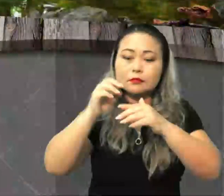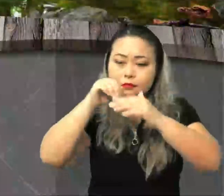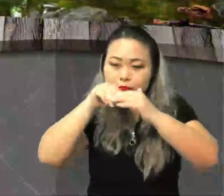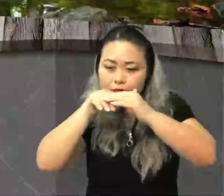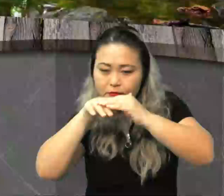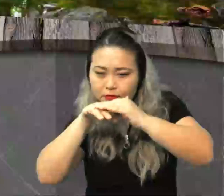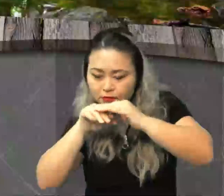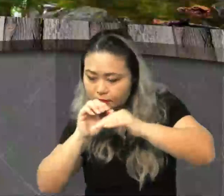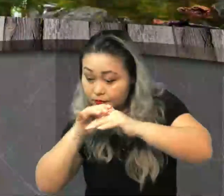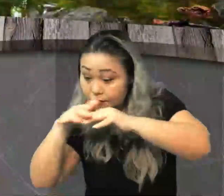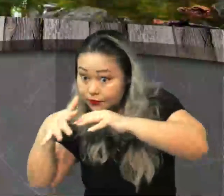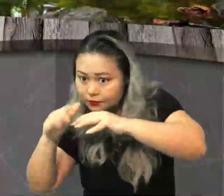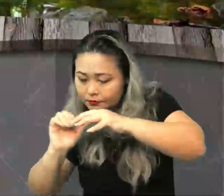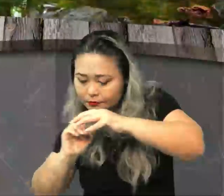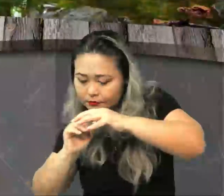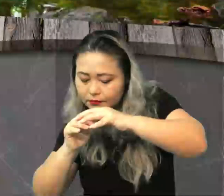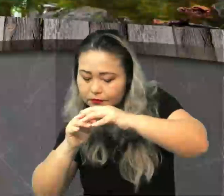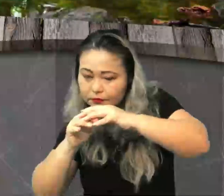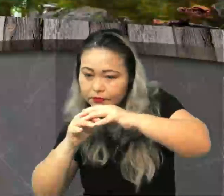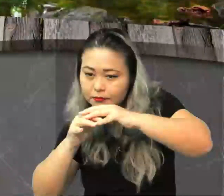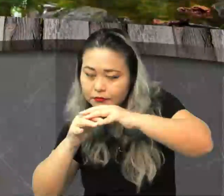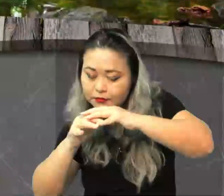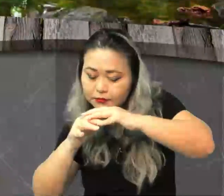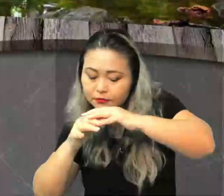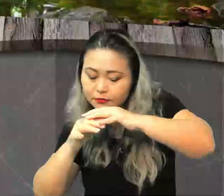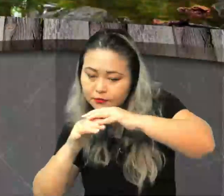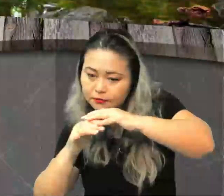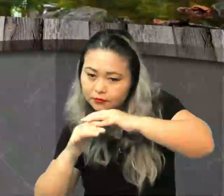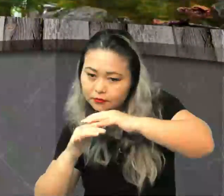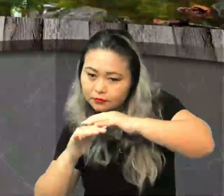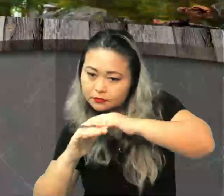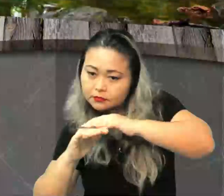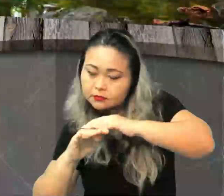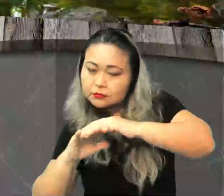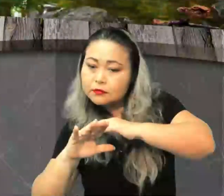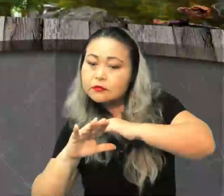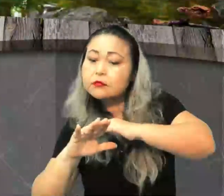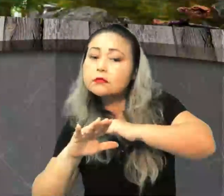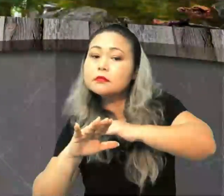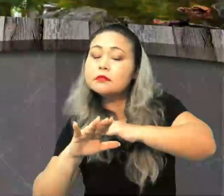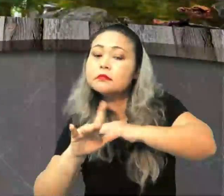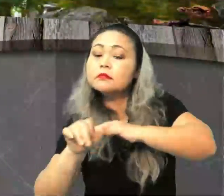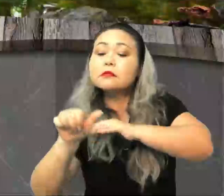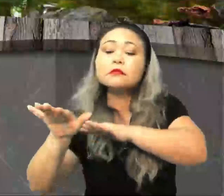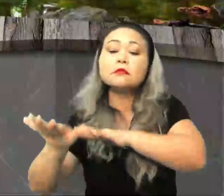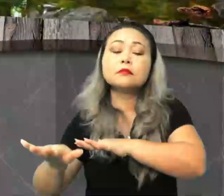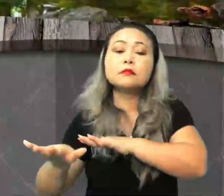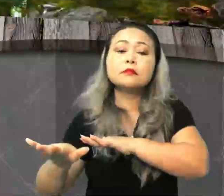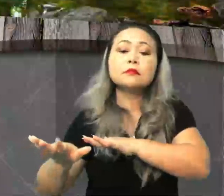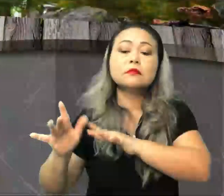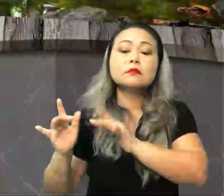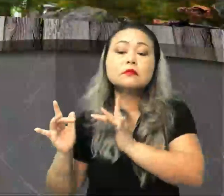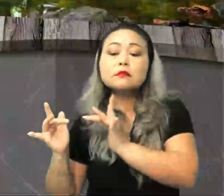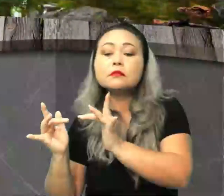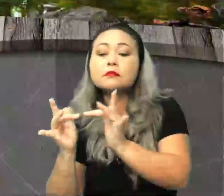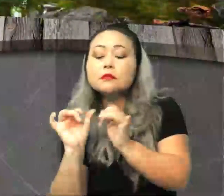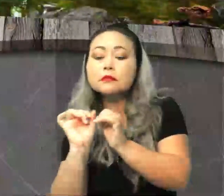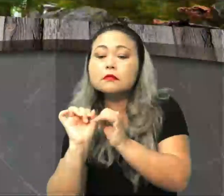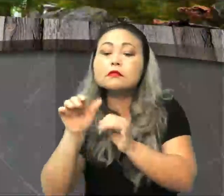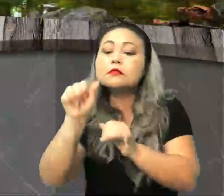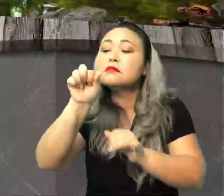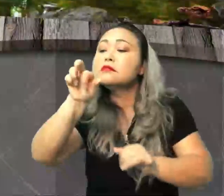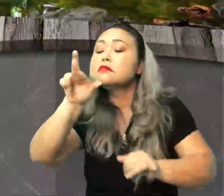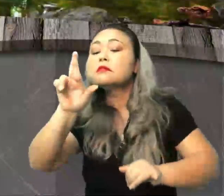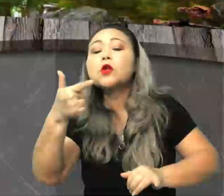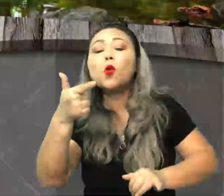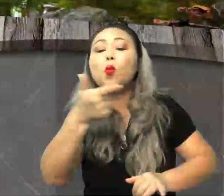tá lá a carapaça dela, né? Só tá o exoesqueleto, na verdade, né? Dela presente ali. E aí ela fica em contato com o próprio ar, ela